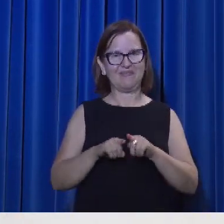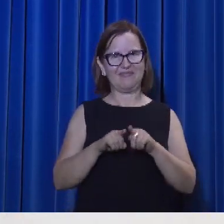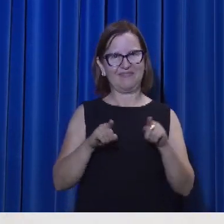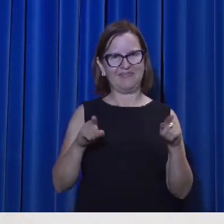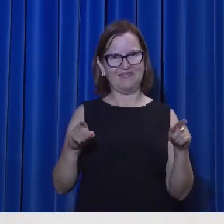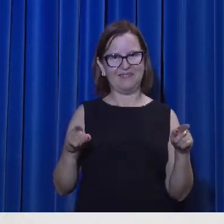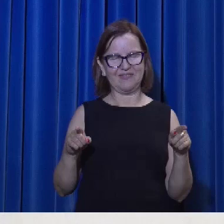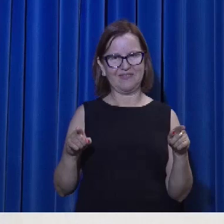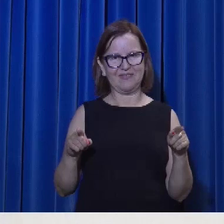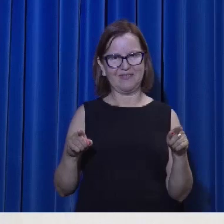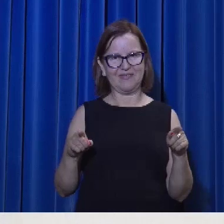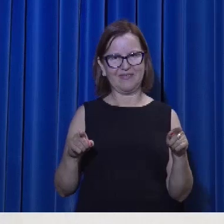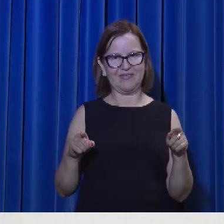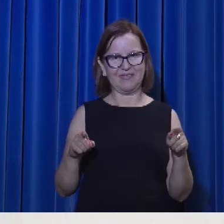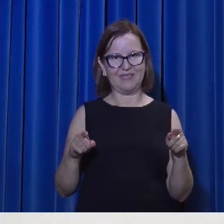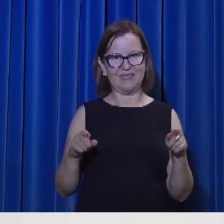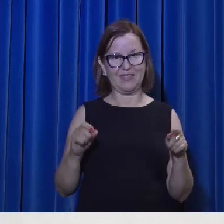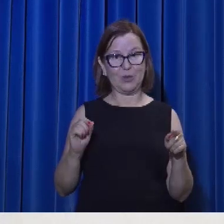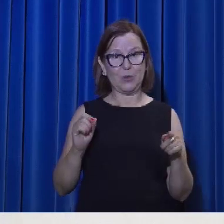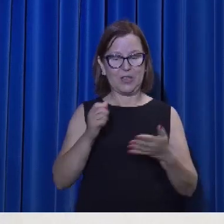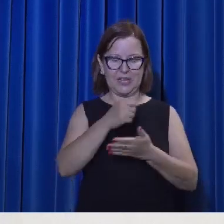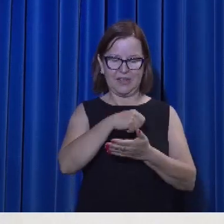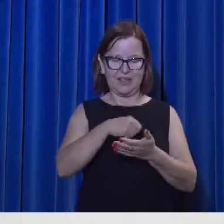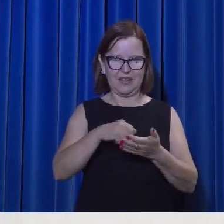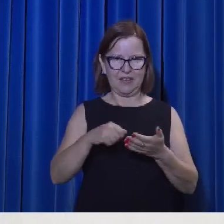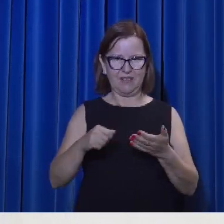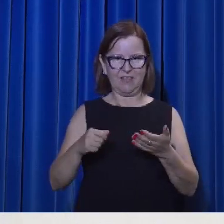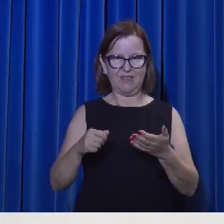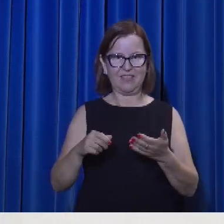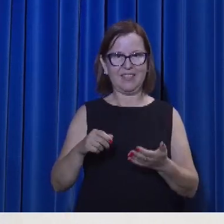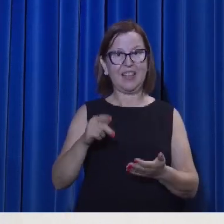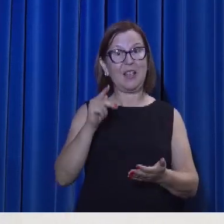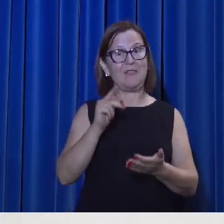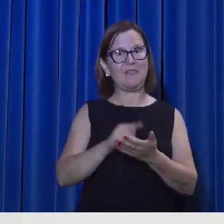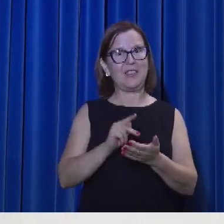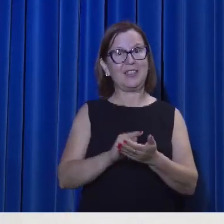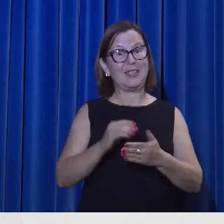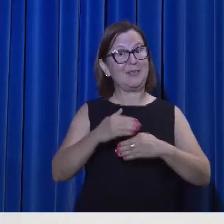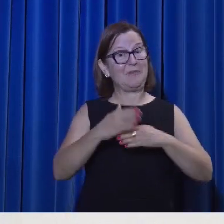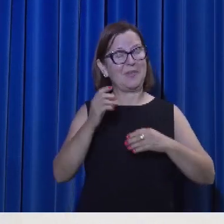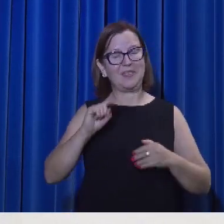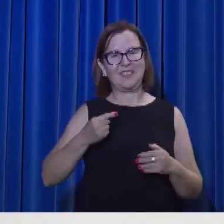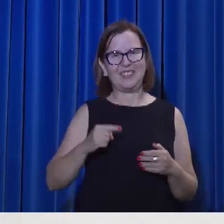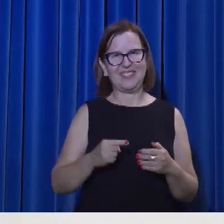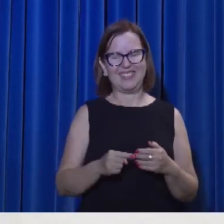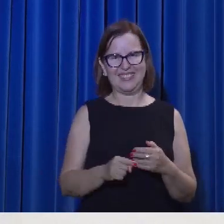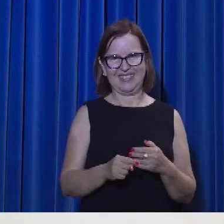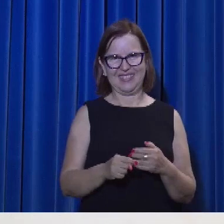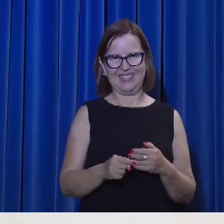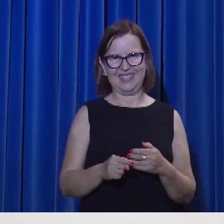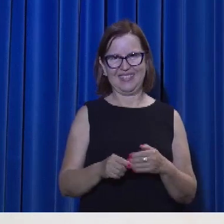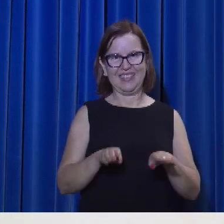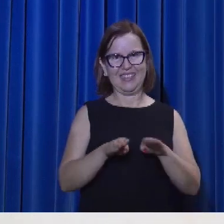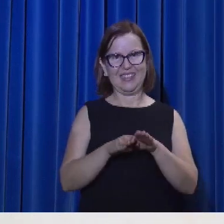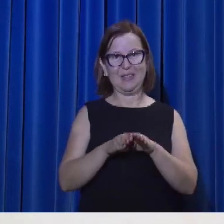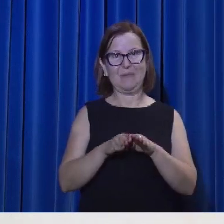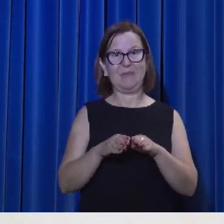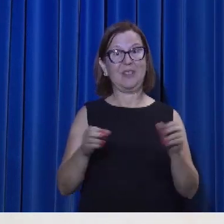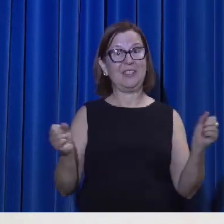Mas o que tem aqui são as verdades mais profundas também do Novo